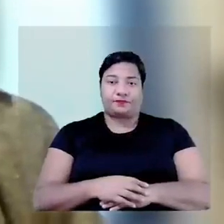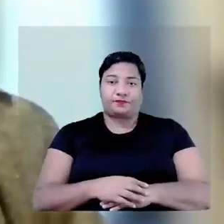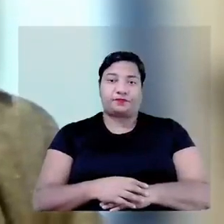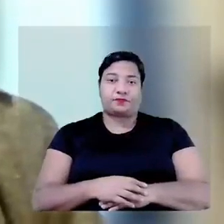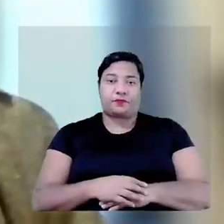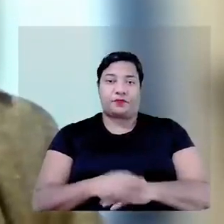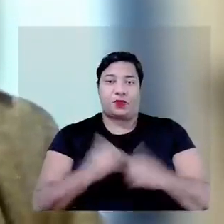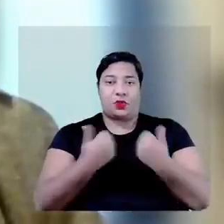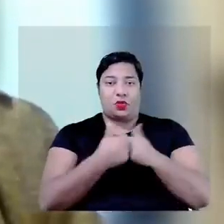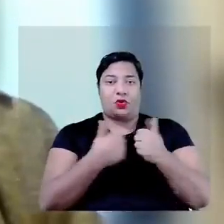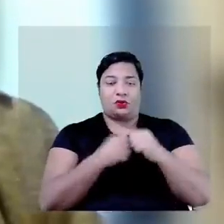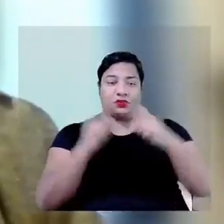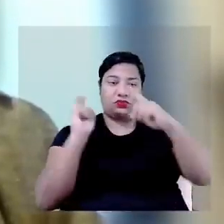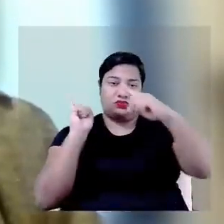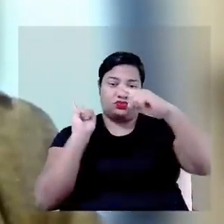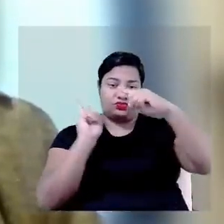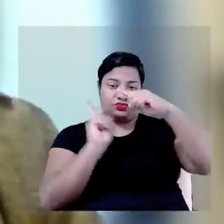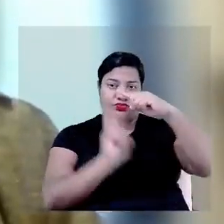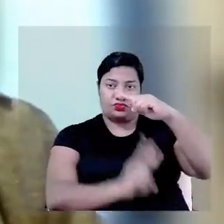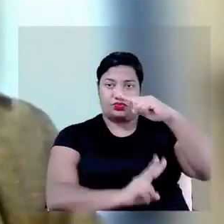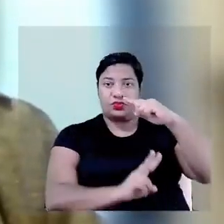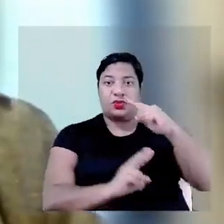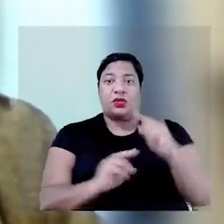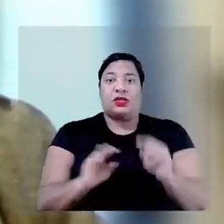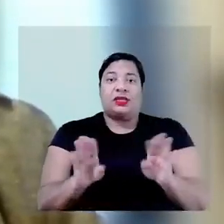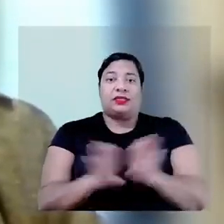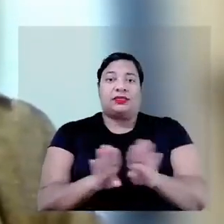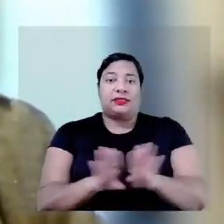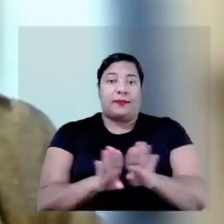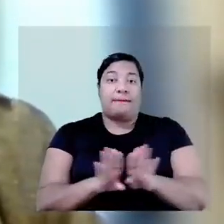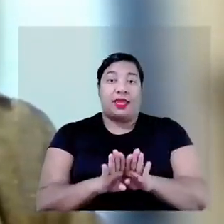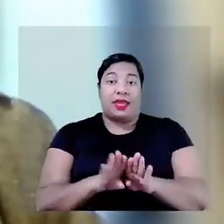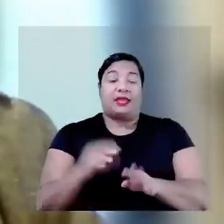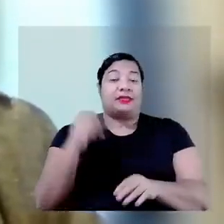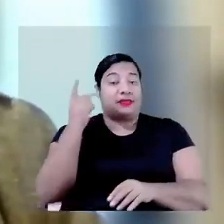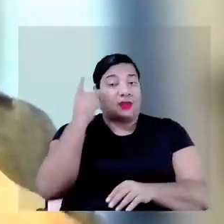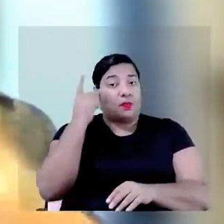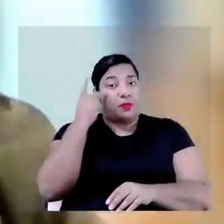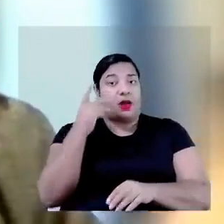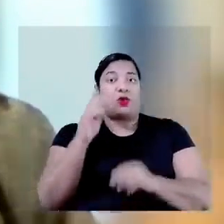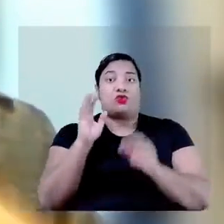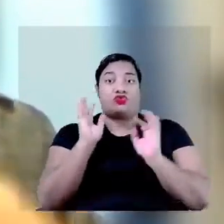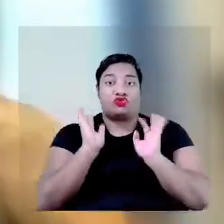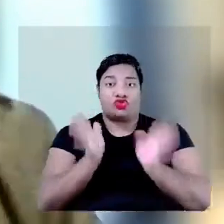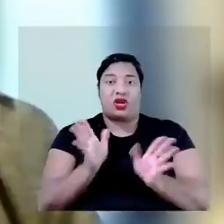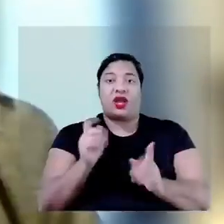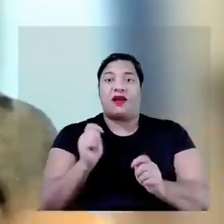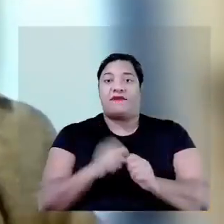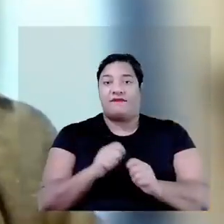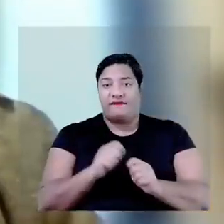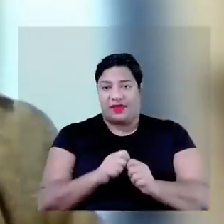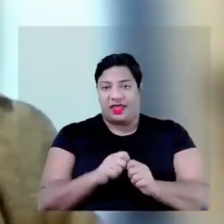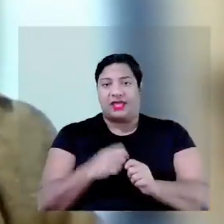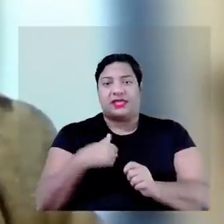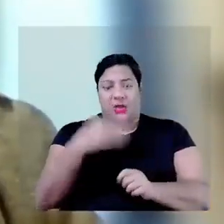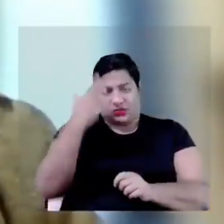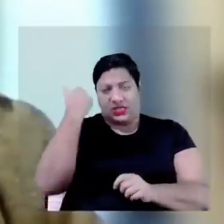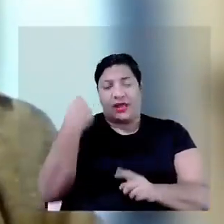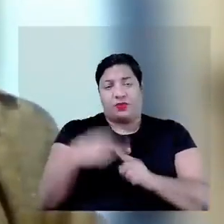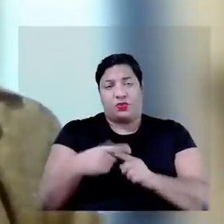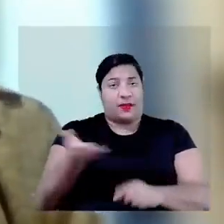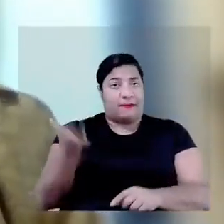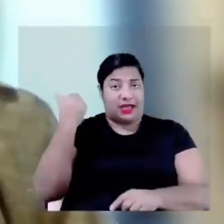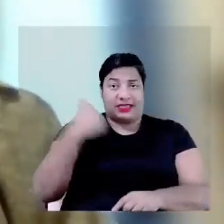elétricos. Além disso, São Paulo já fez, e eu digo porque eu fui a coordenadora inicial